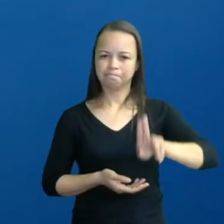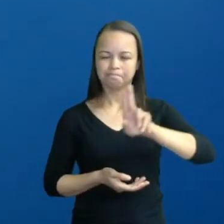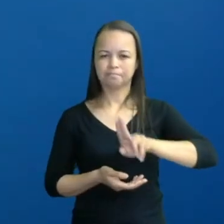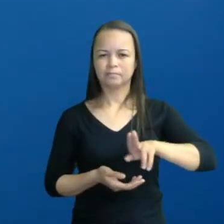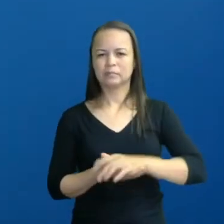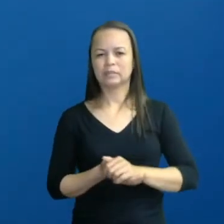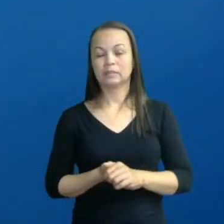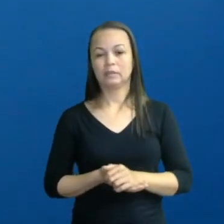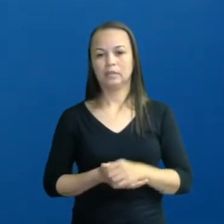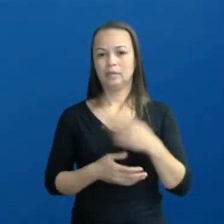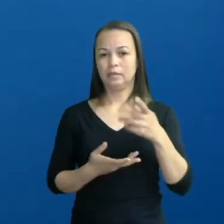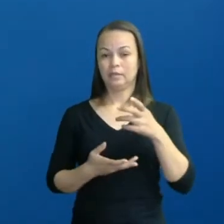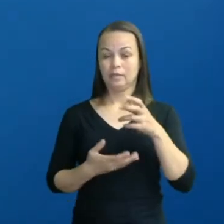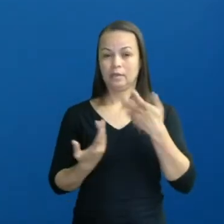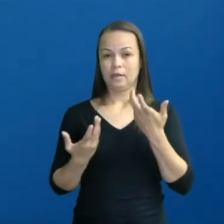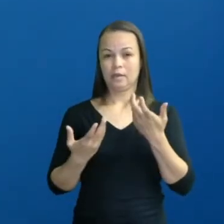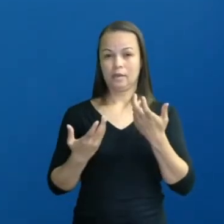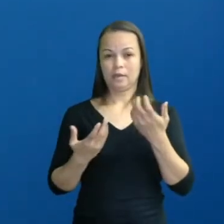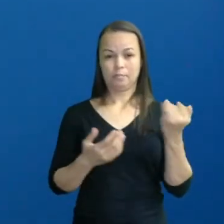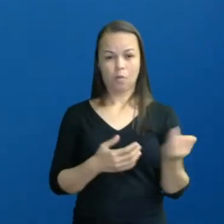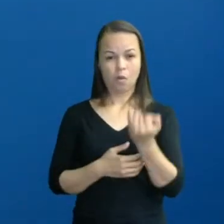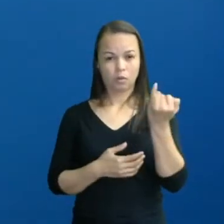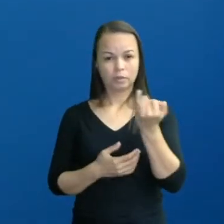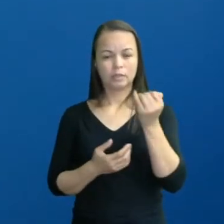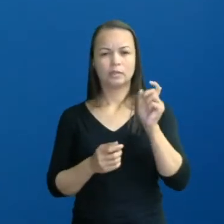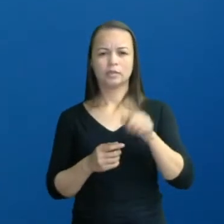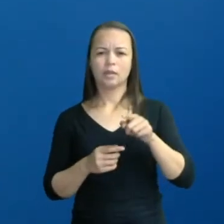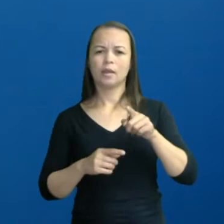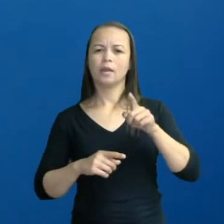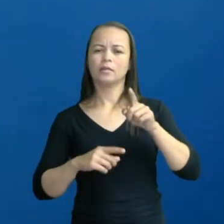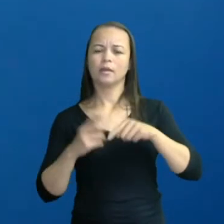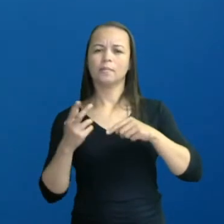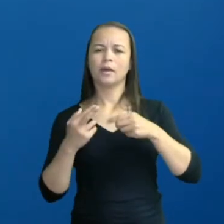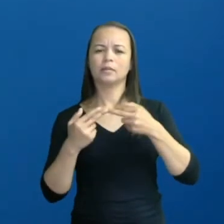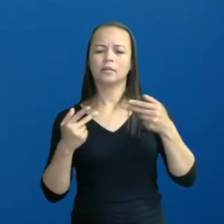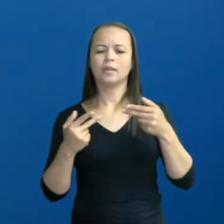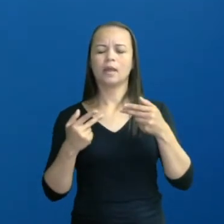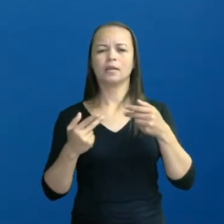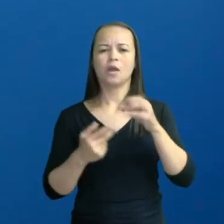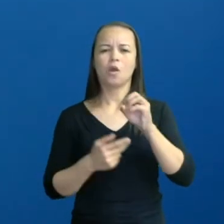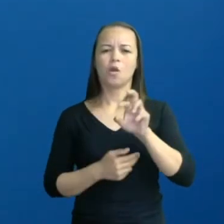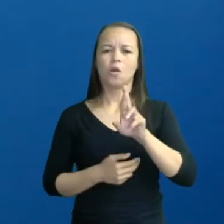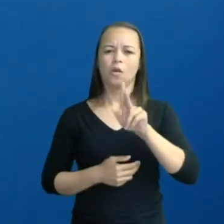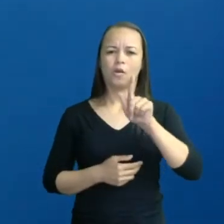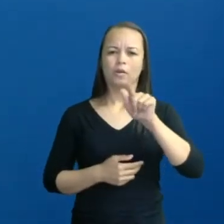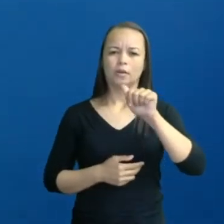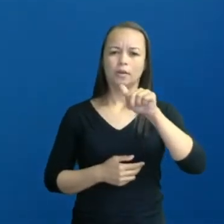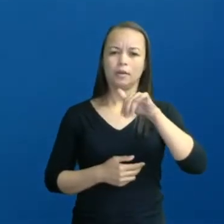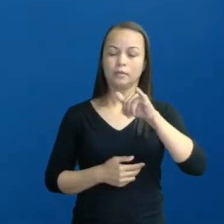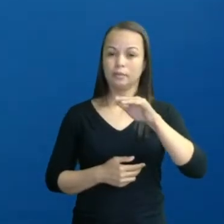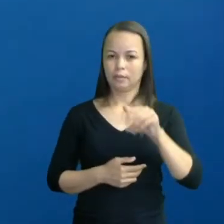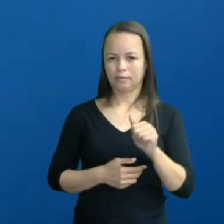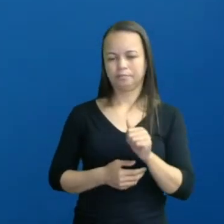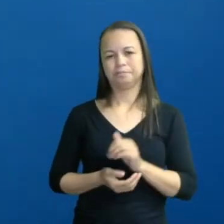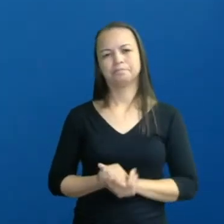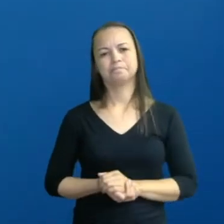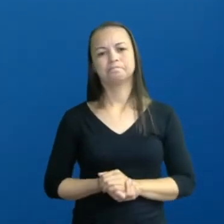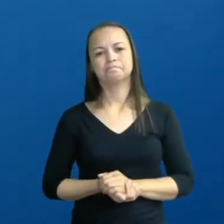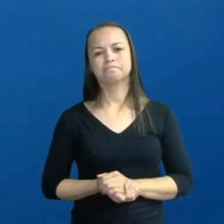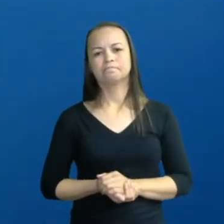humoso, ele é rico assim, porque tem muita matéria orgânica. O professor explica um pouquinho? Pois é.